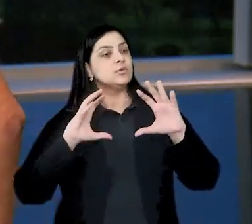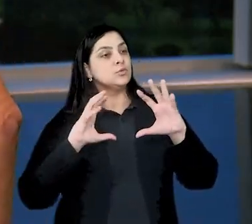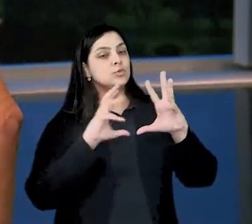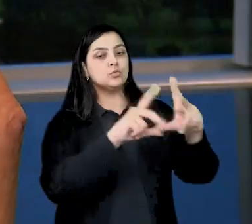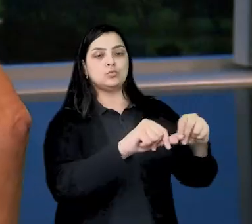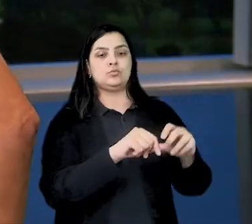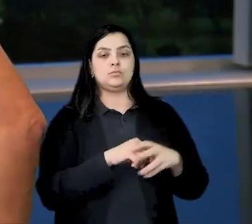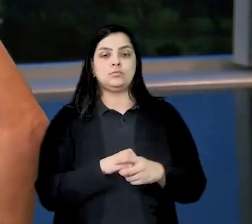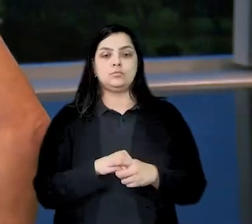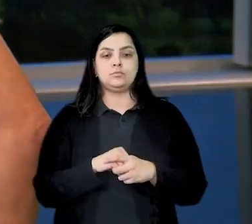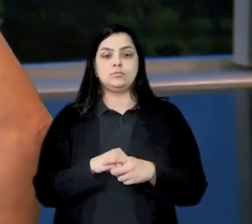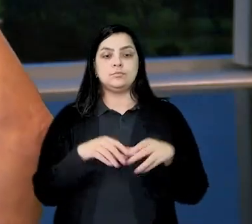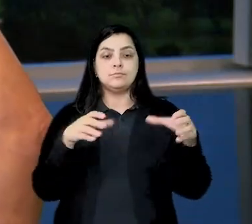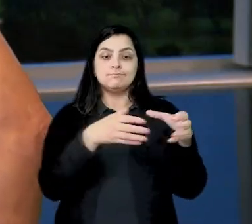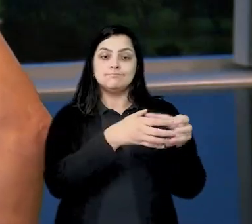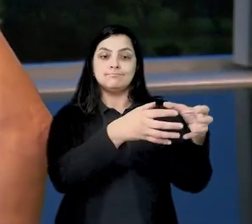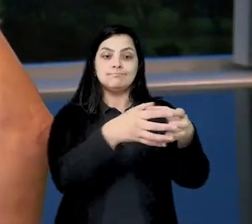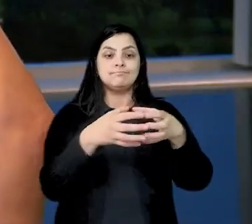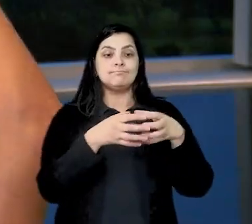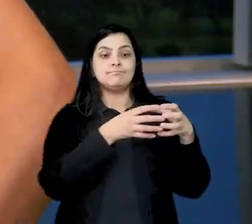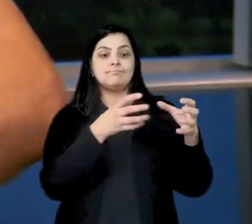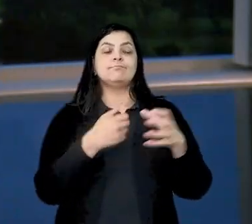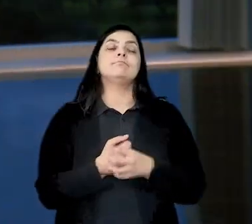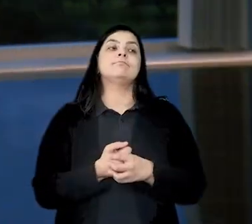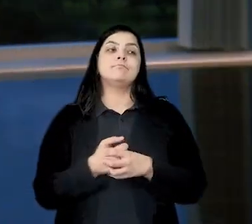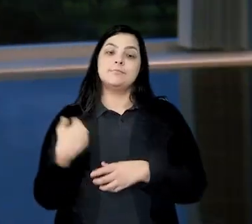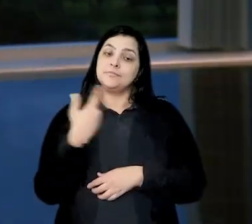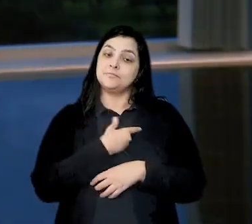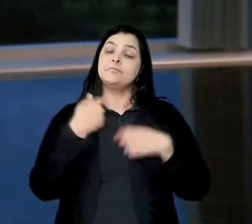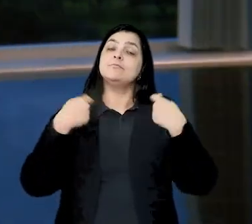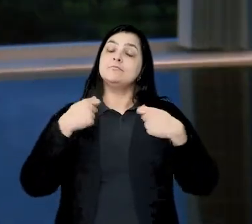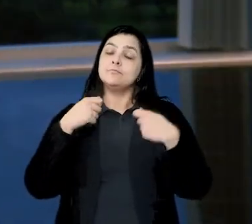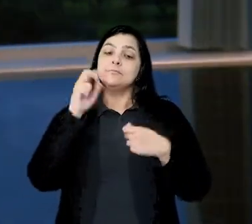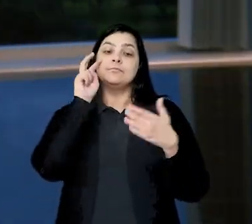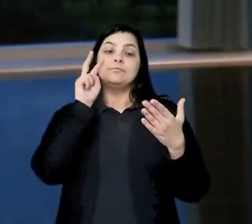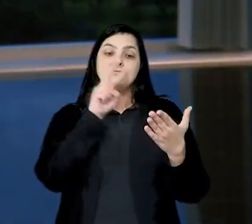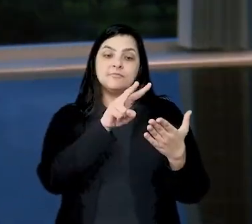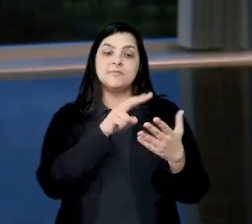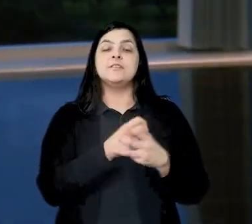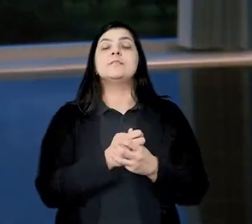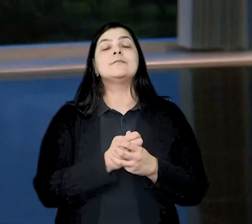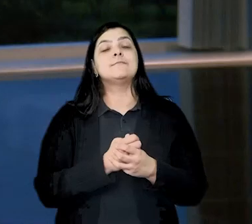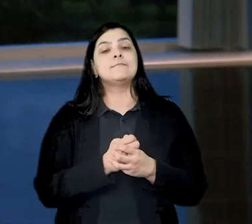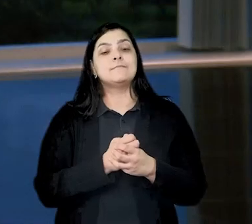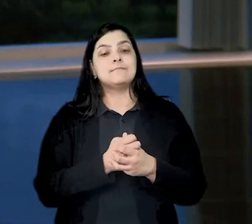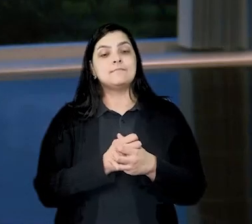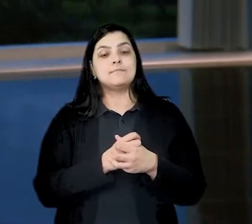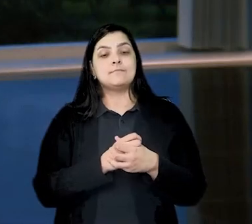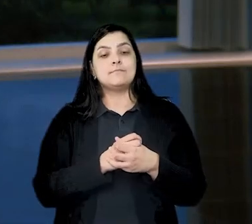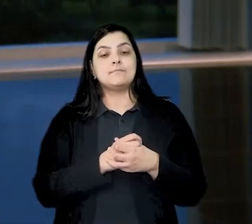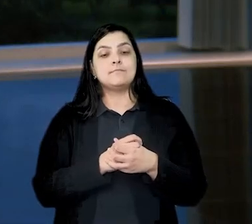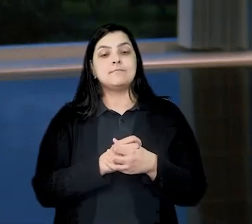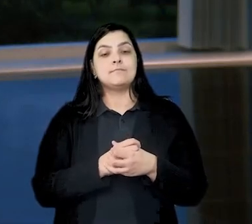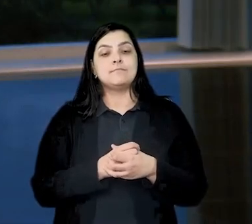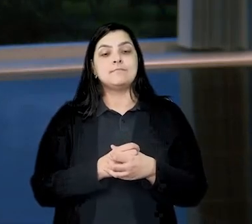o resto das categorias. A gente tem que levar em consideração